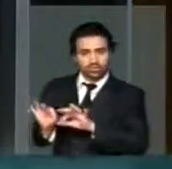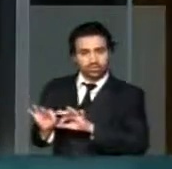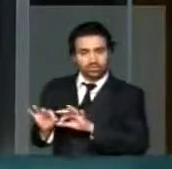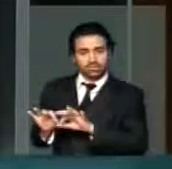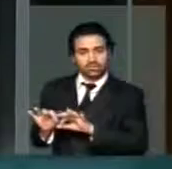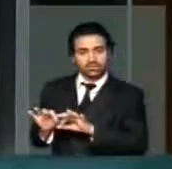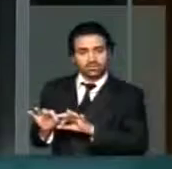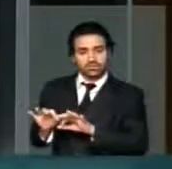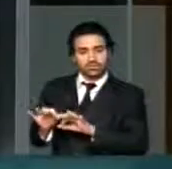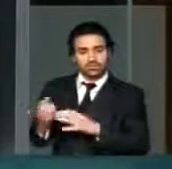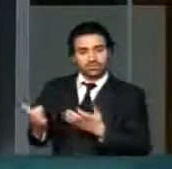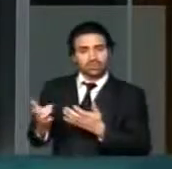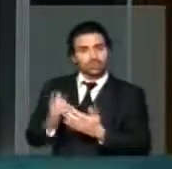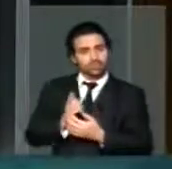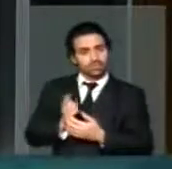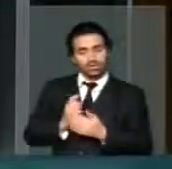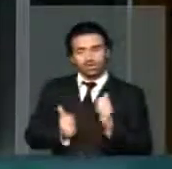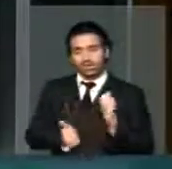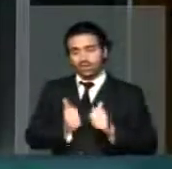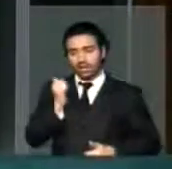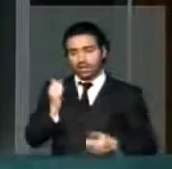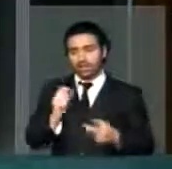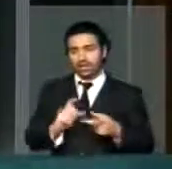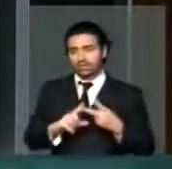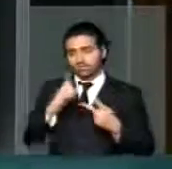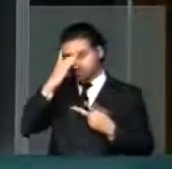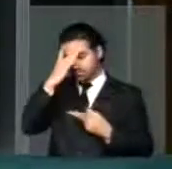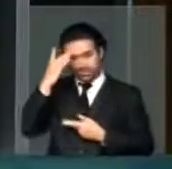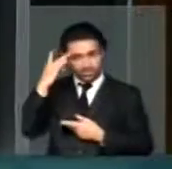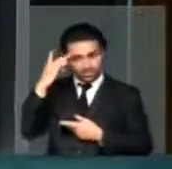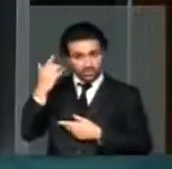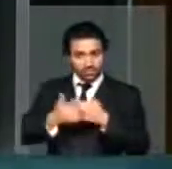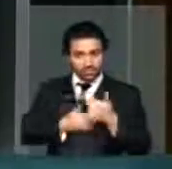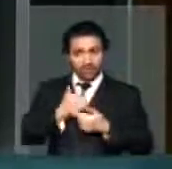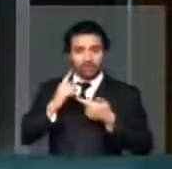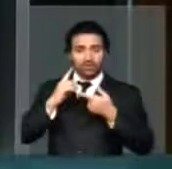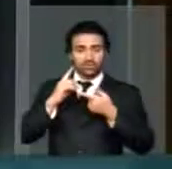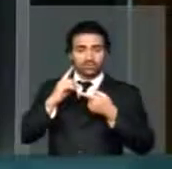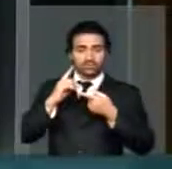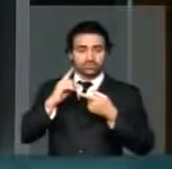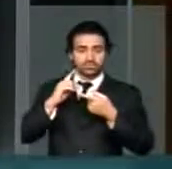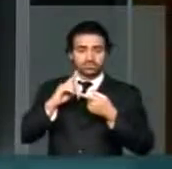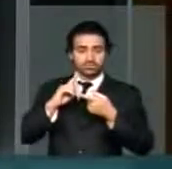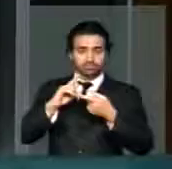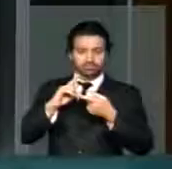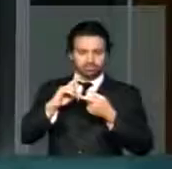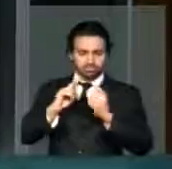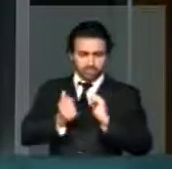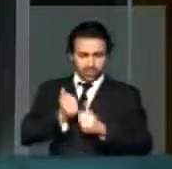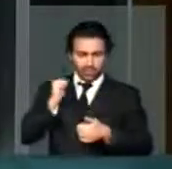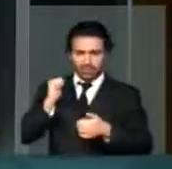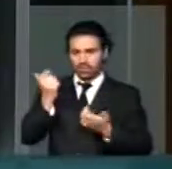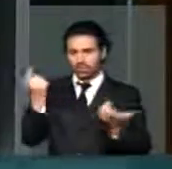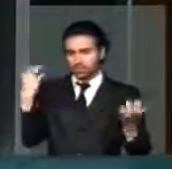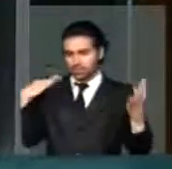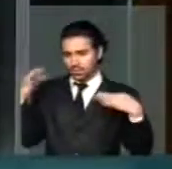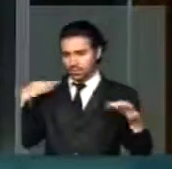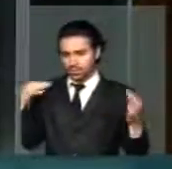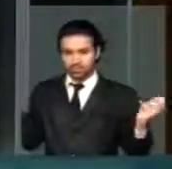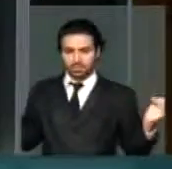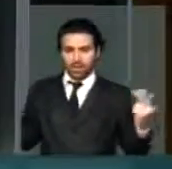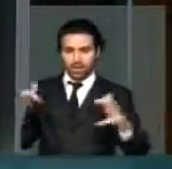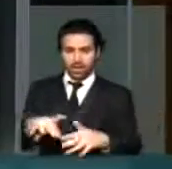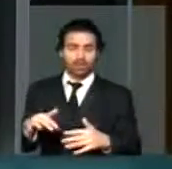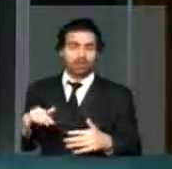recepcionar atletas esportivas políticas até do mundo inteiro turistas e